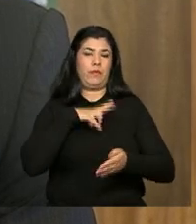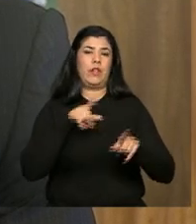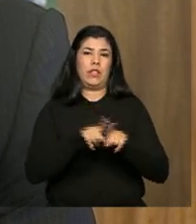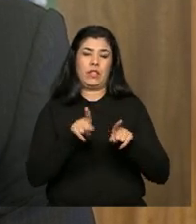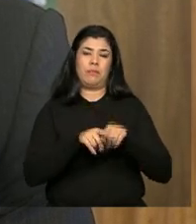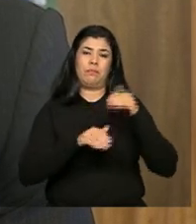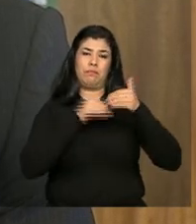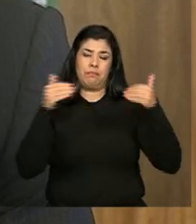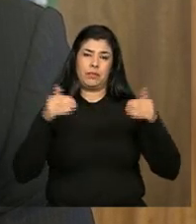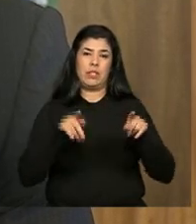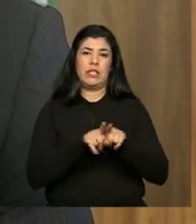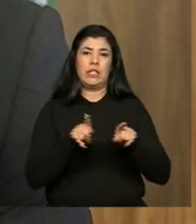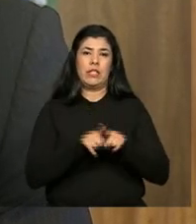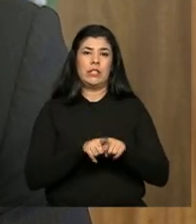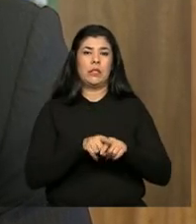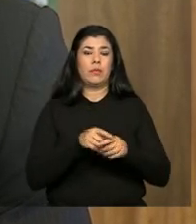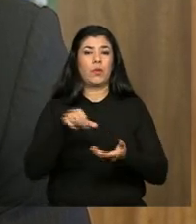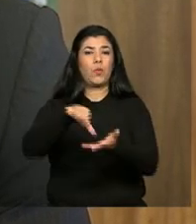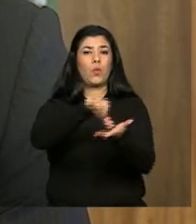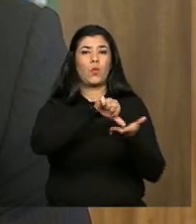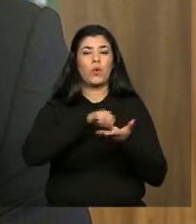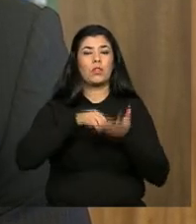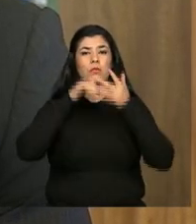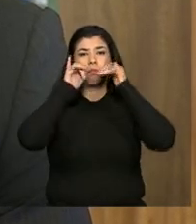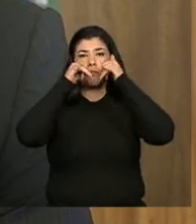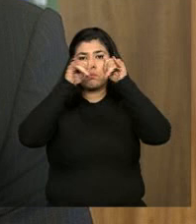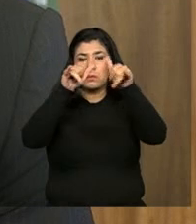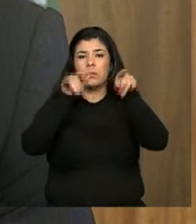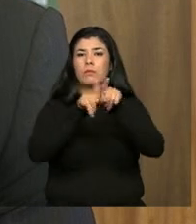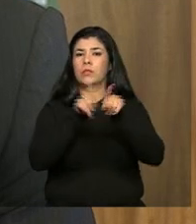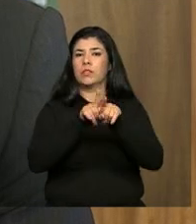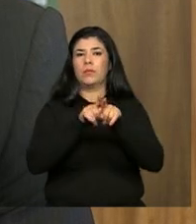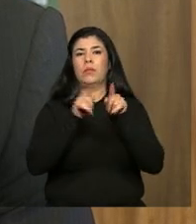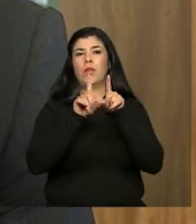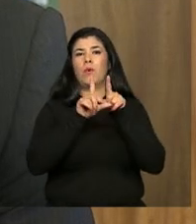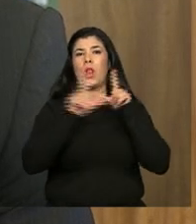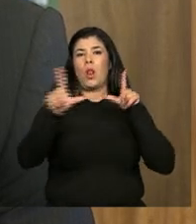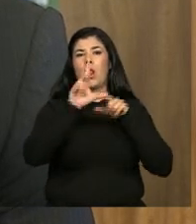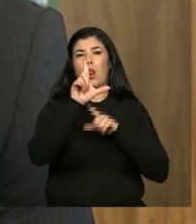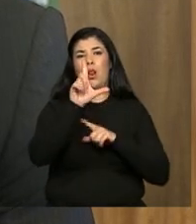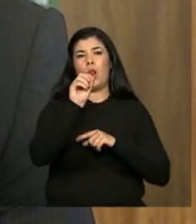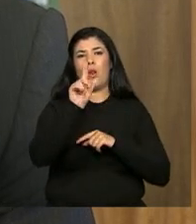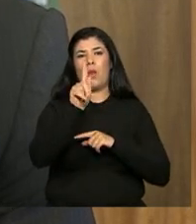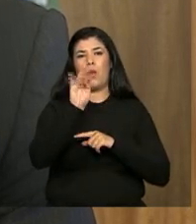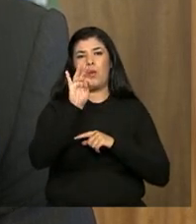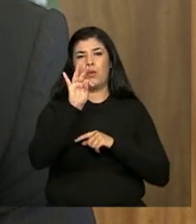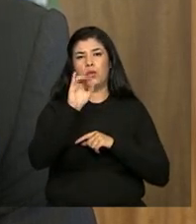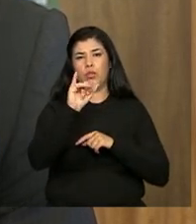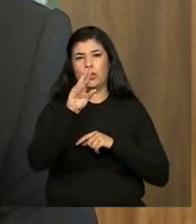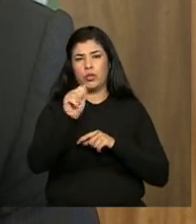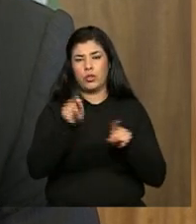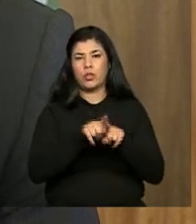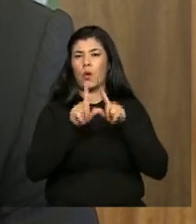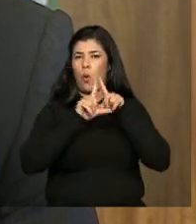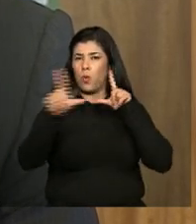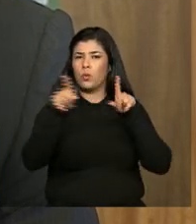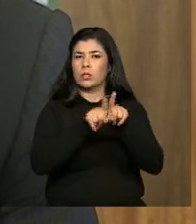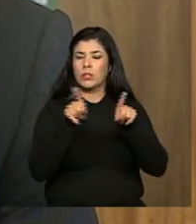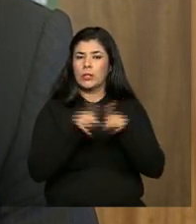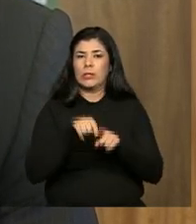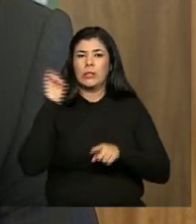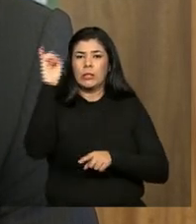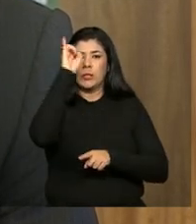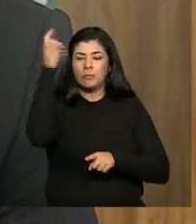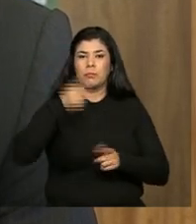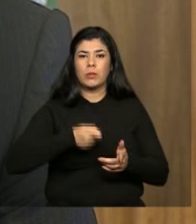investimento no setor elétrico enfim em logística de uma forma geral e por isso que o ajuste fiscal também é